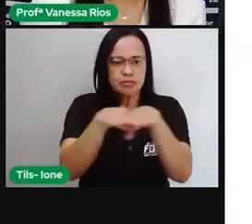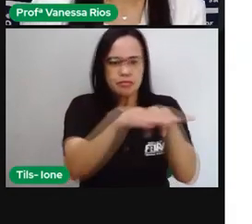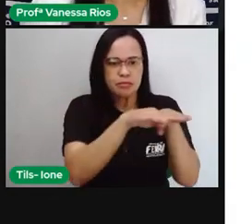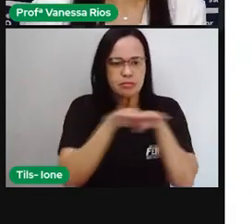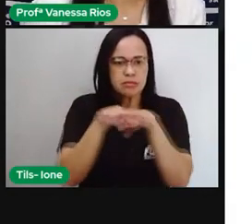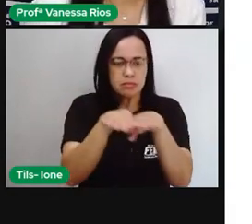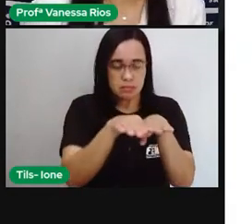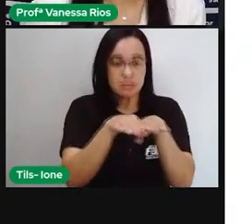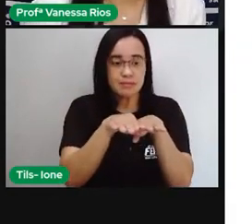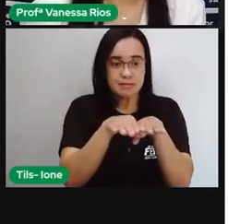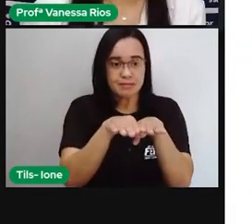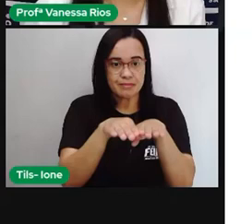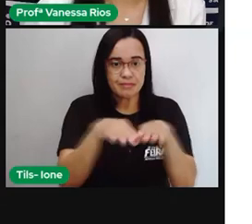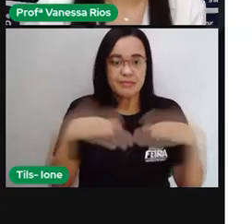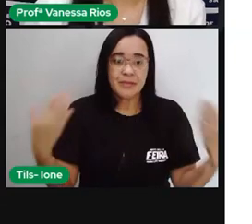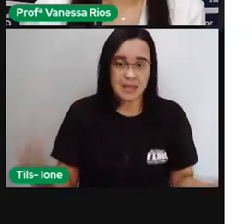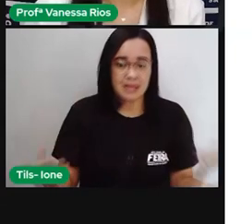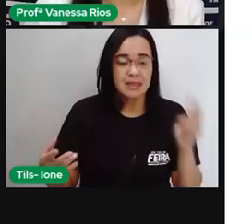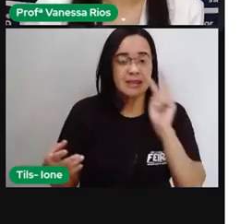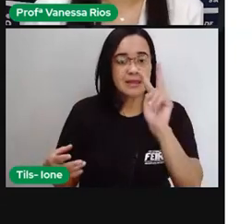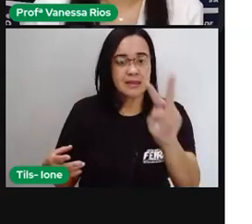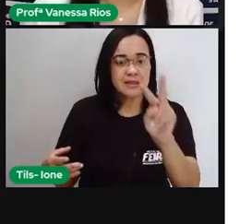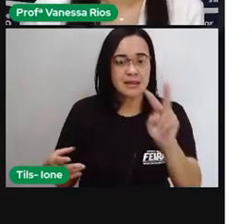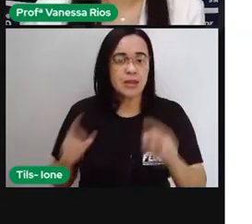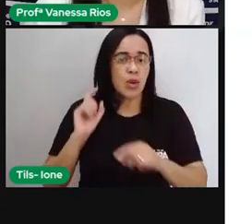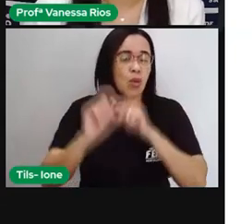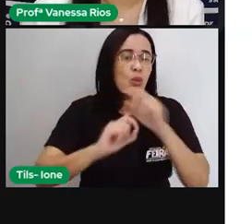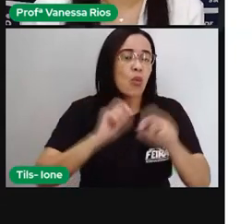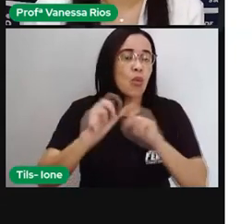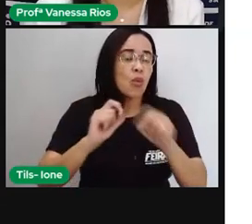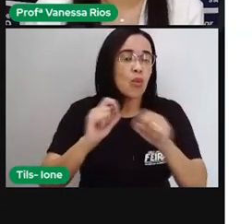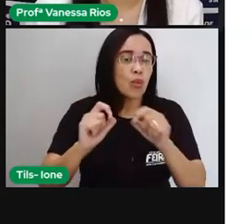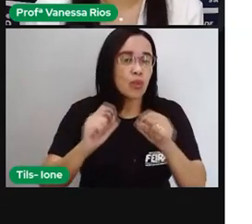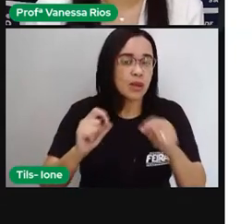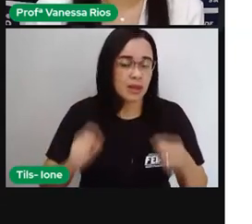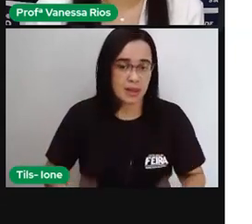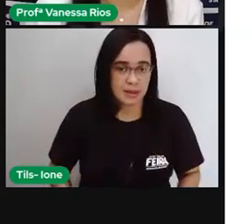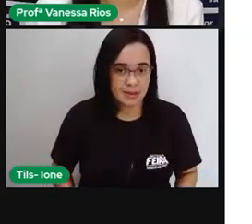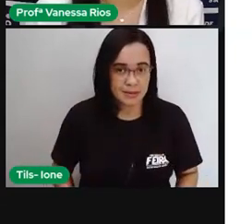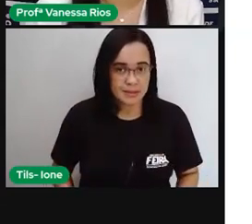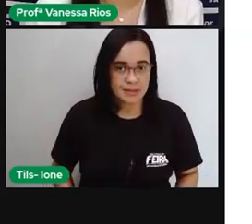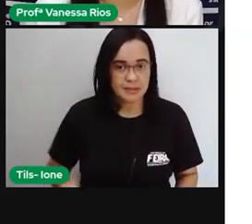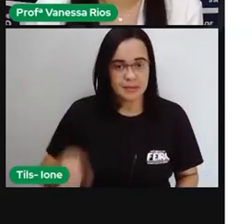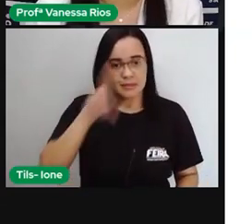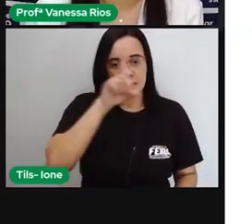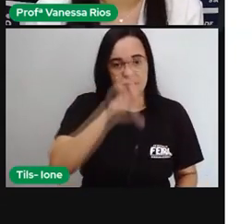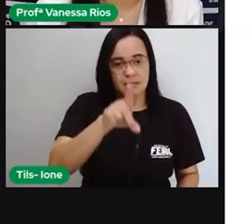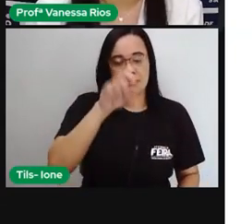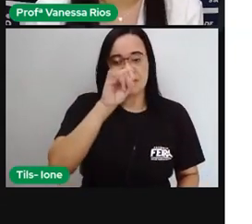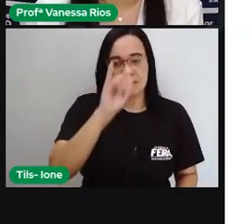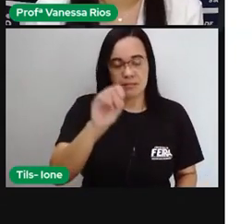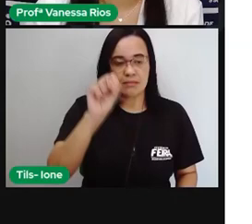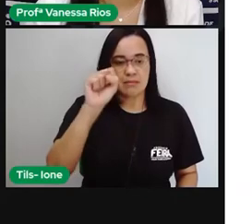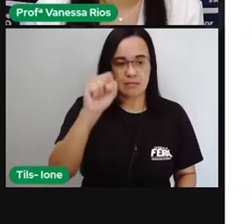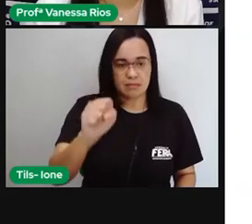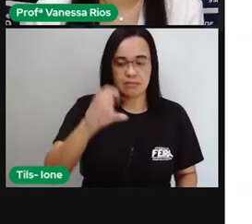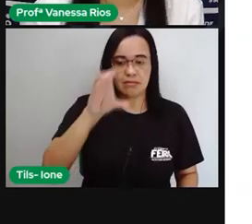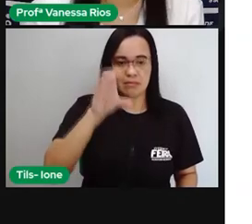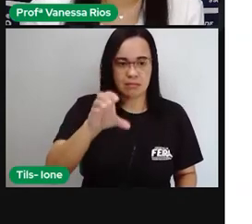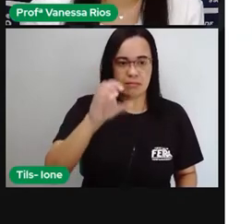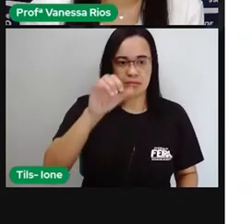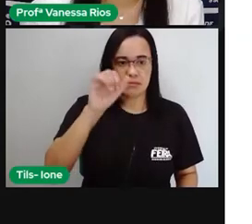E a Pró trouxe também aí o conceito de discriminação. A discriminação é a ação baseada